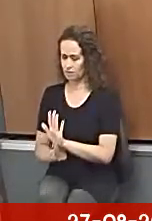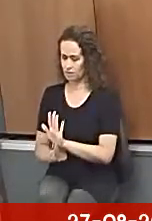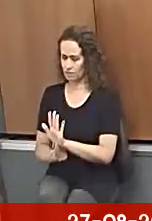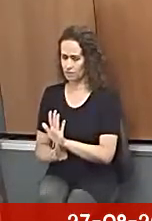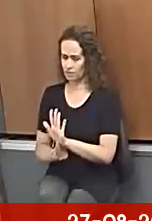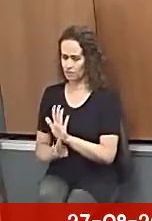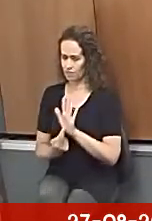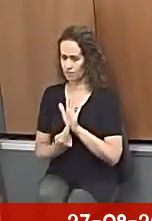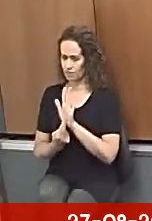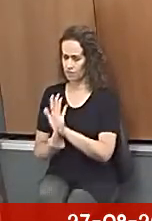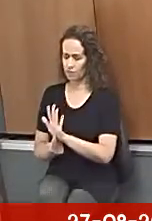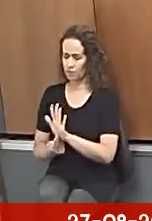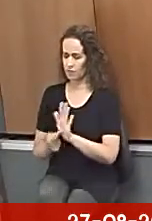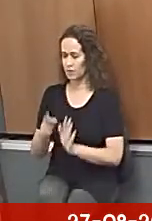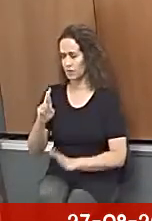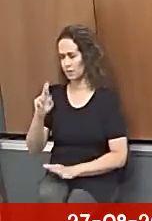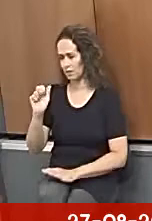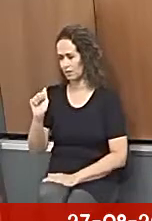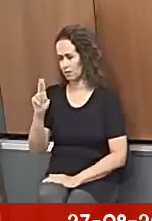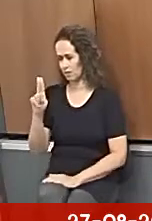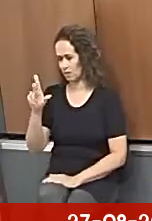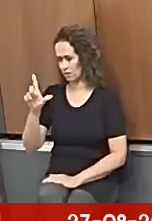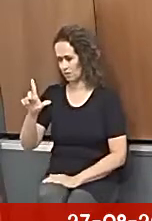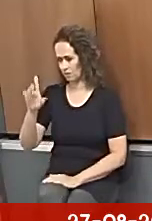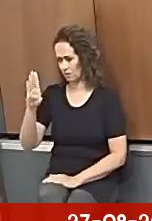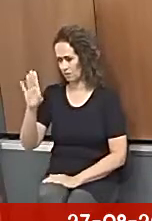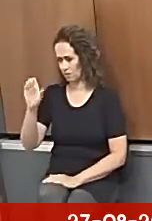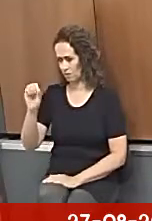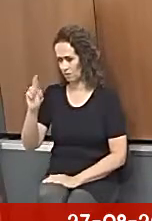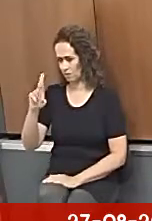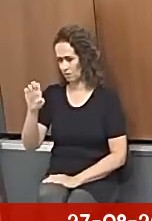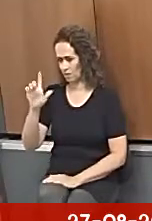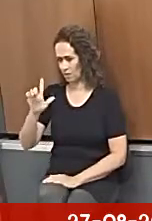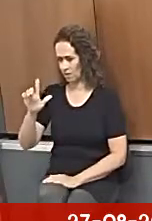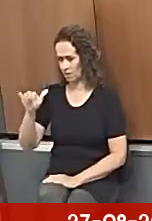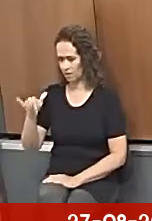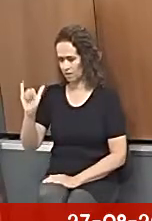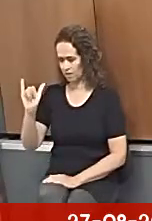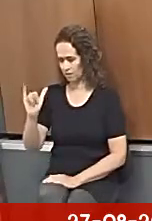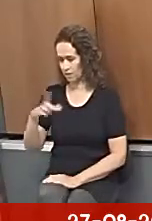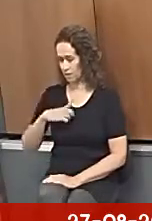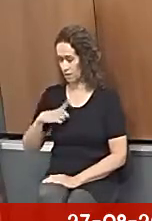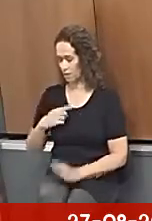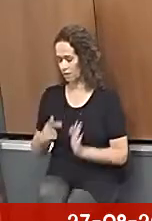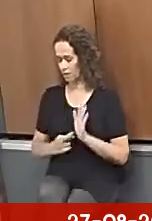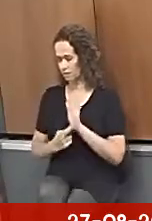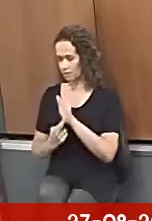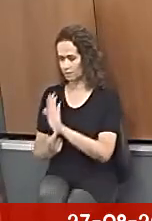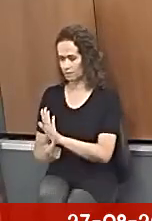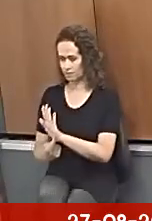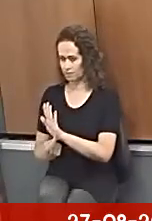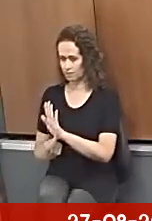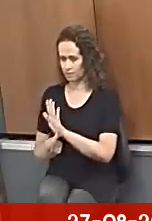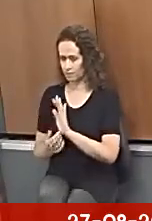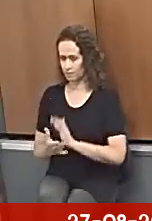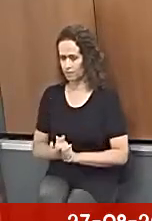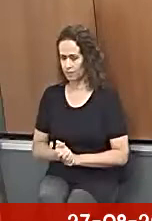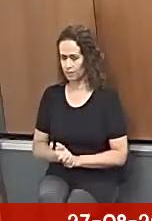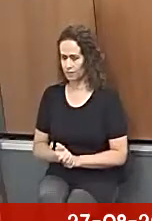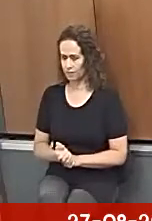andré né a ugt moreno a o boi ele então tá aqui um rubor ele que é advogado